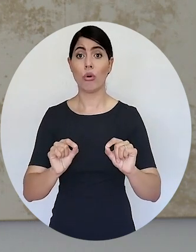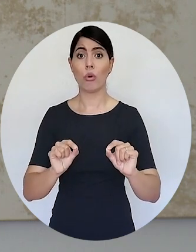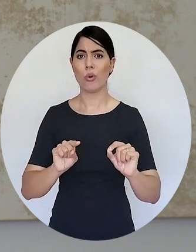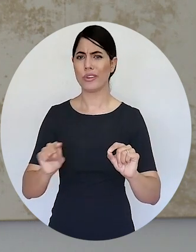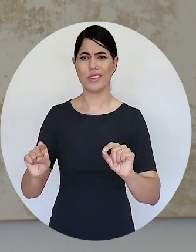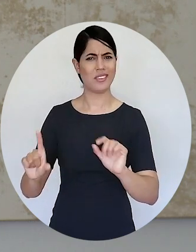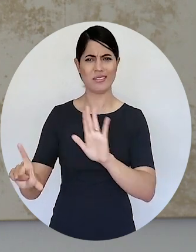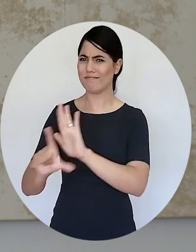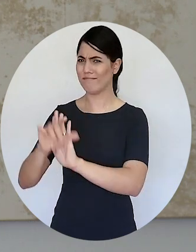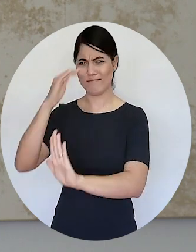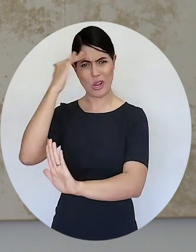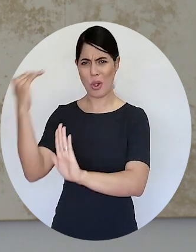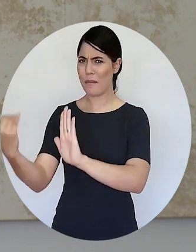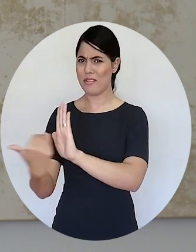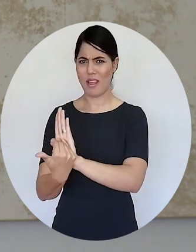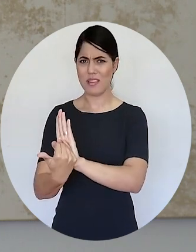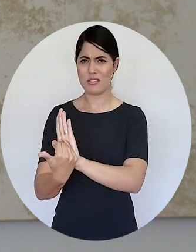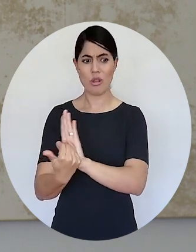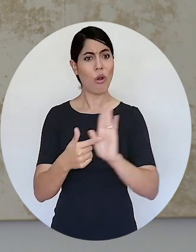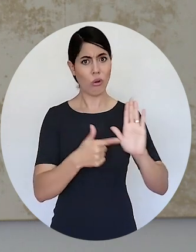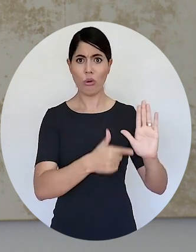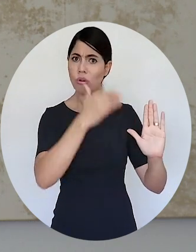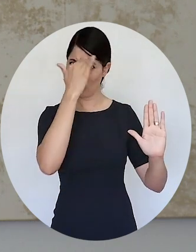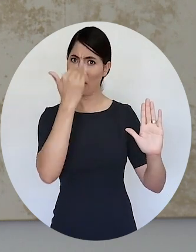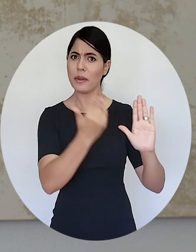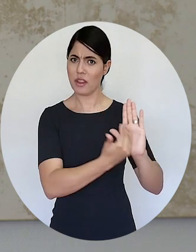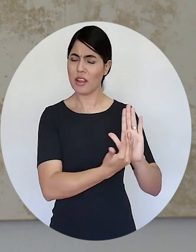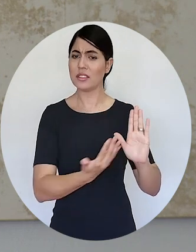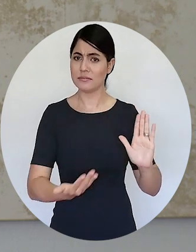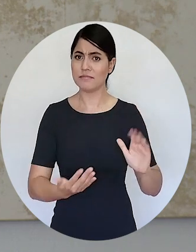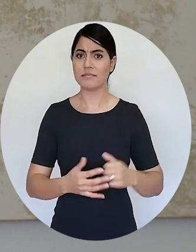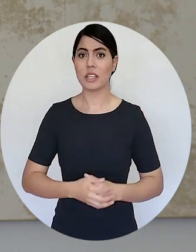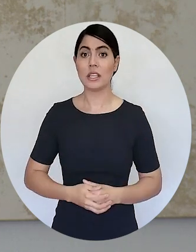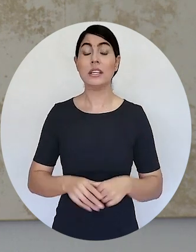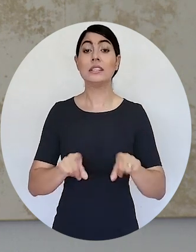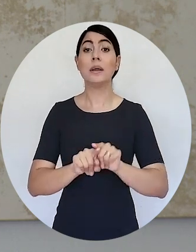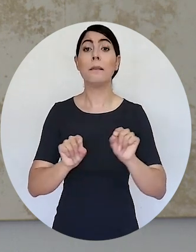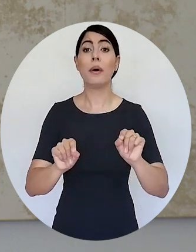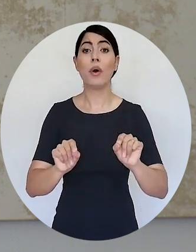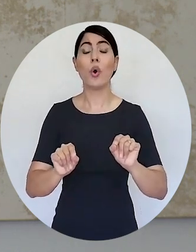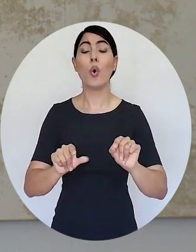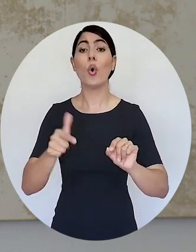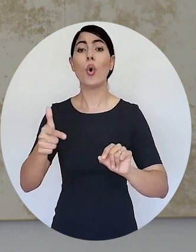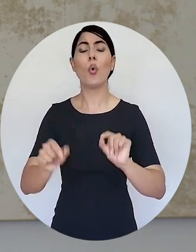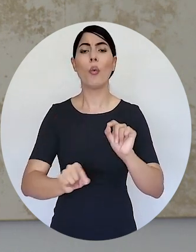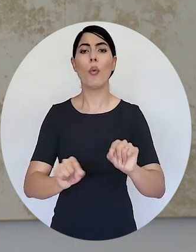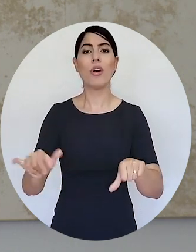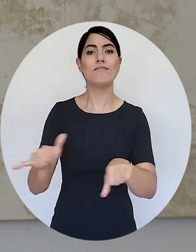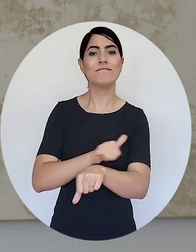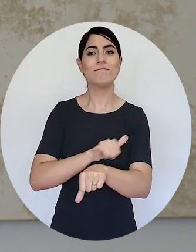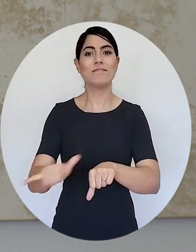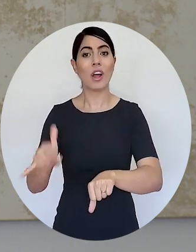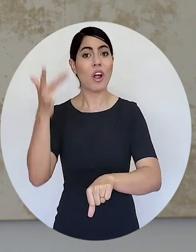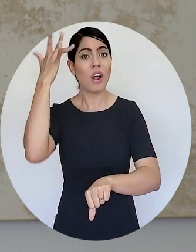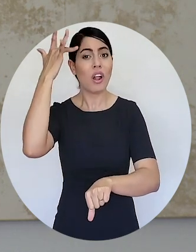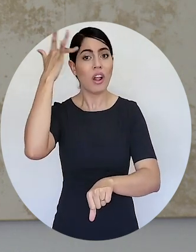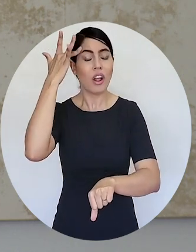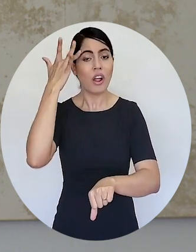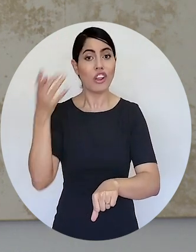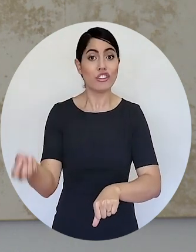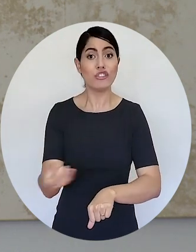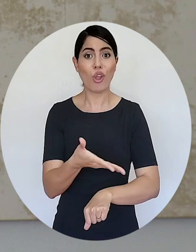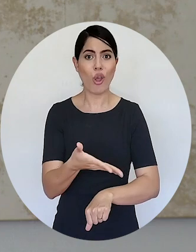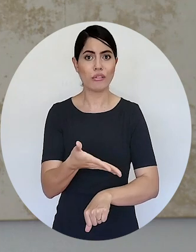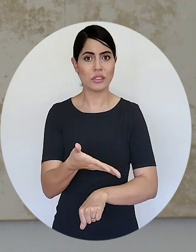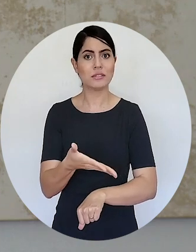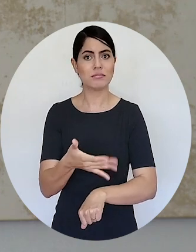efetivamente não se coaduna com os nossos princípios e com a nossa legislação. E, no outro ponto, sim, modernizar